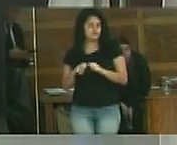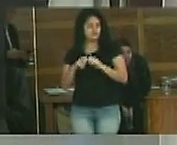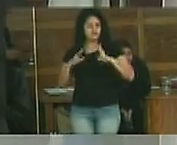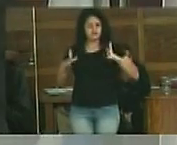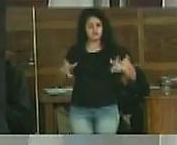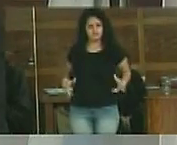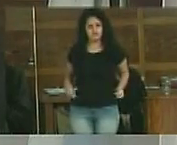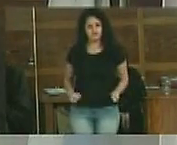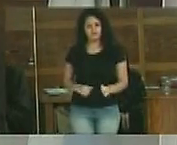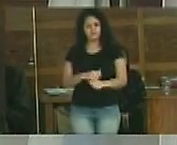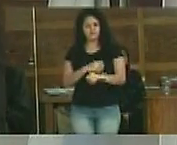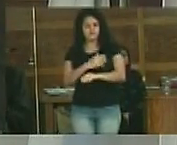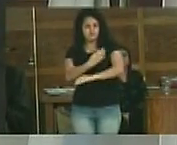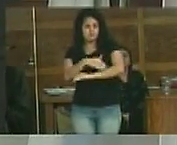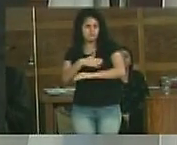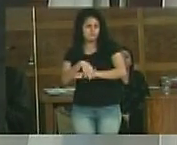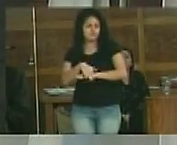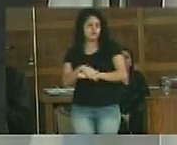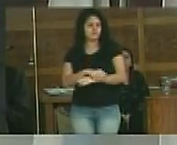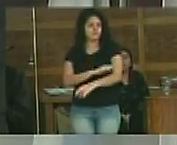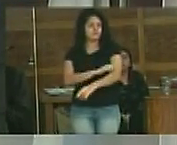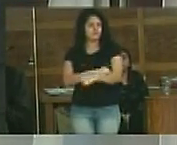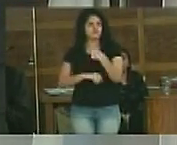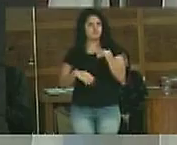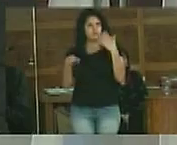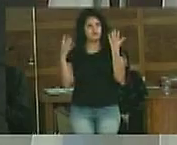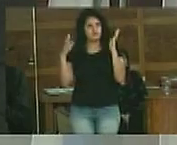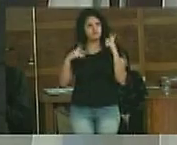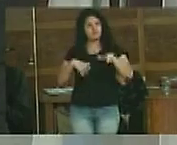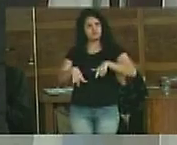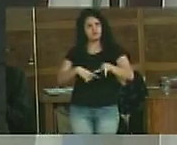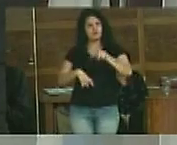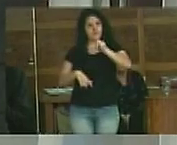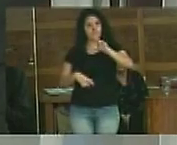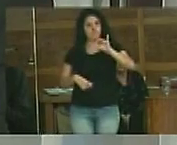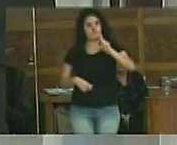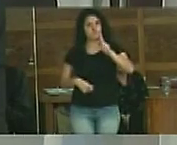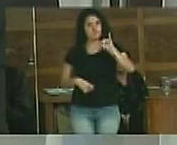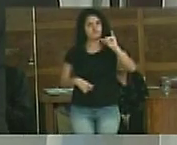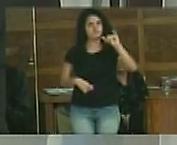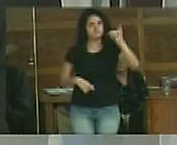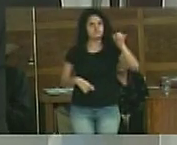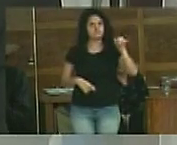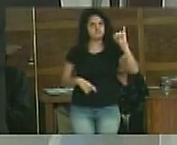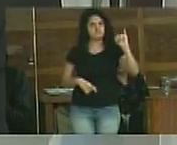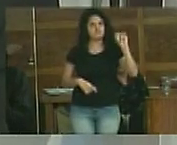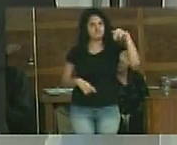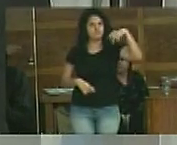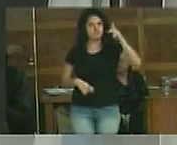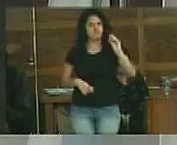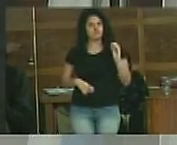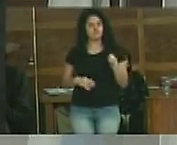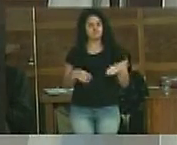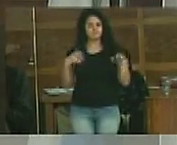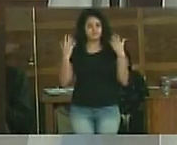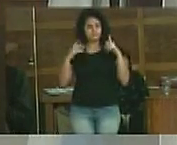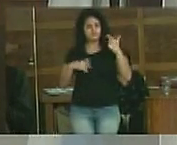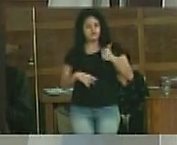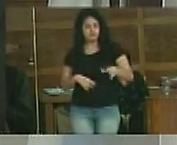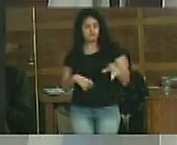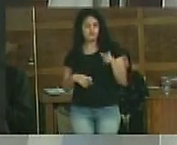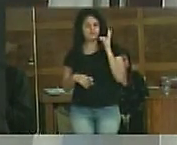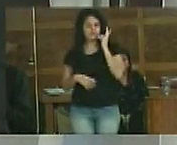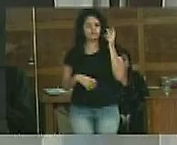ali próximo à estrada. E eu parabenizo o trabalho do Luizinho. E mais uma vez, eu parabenizar você, vereador Elinho, e